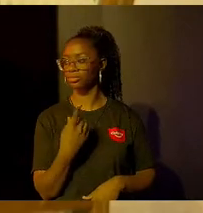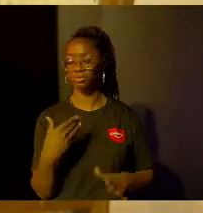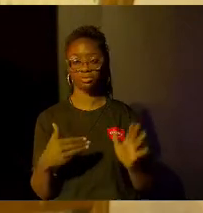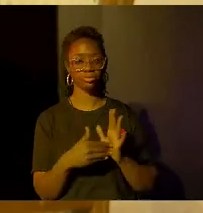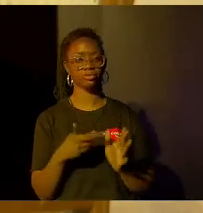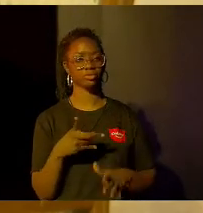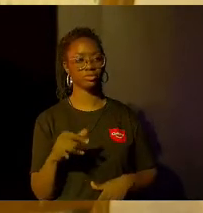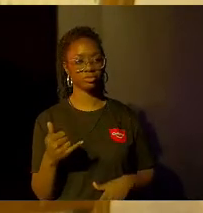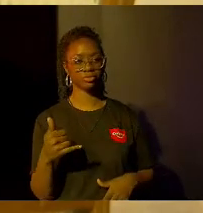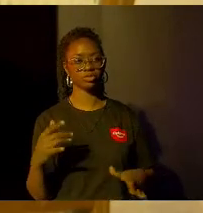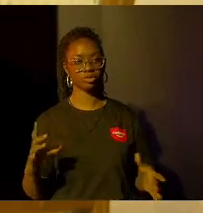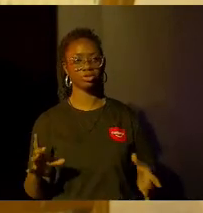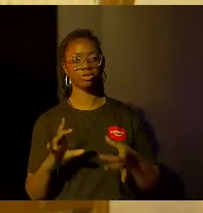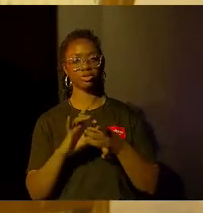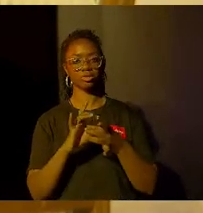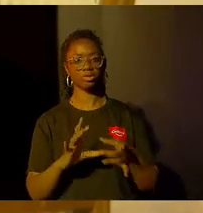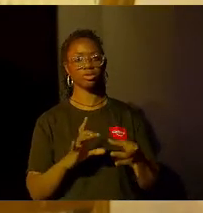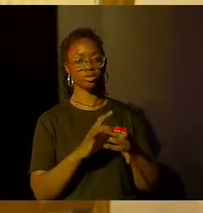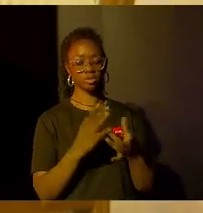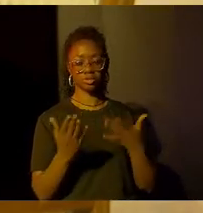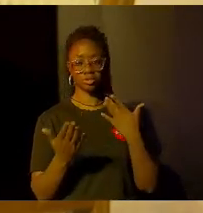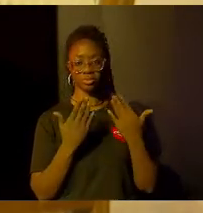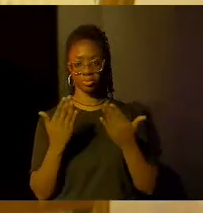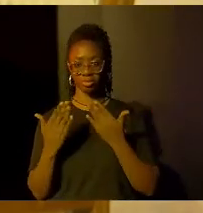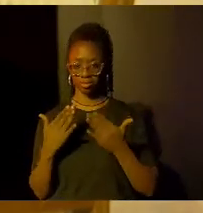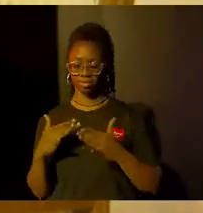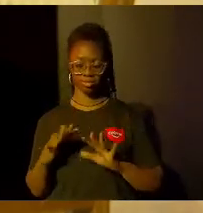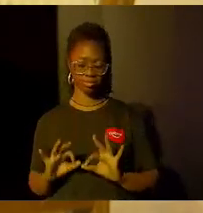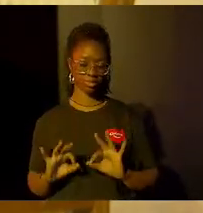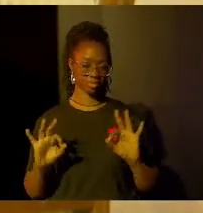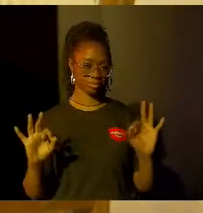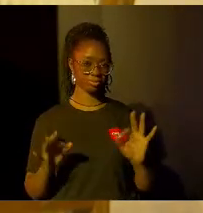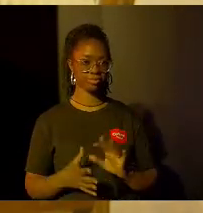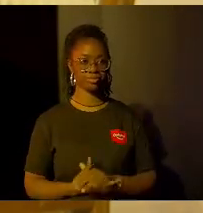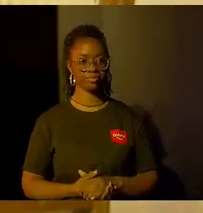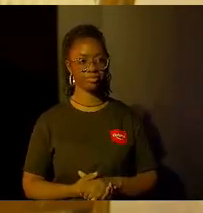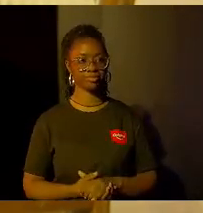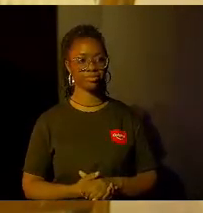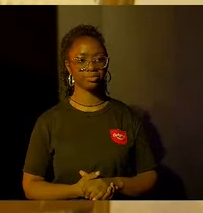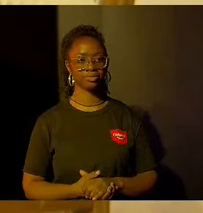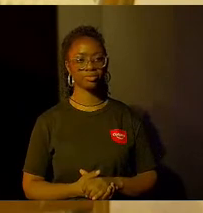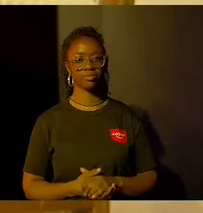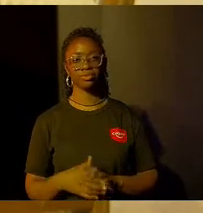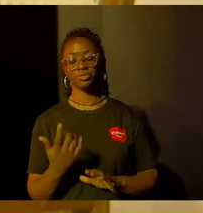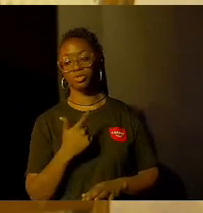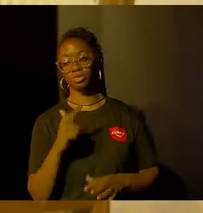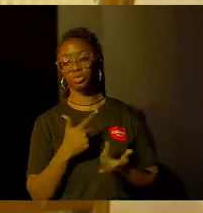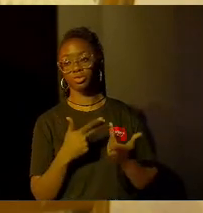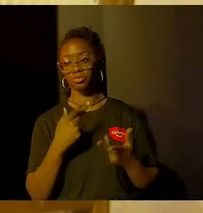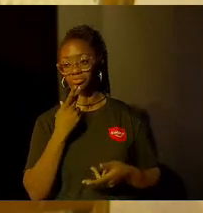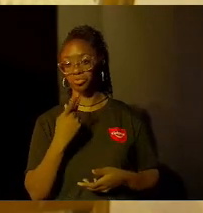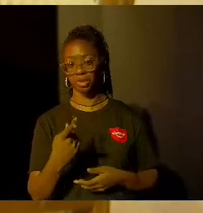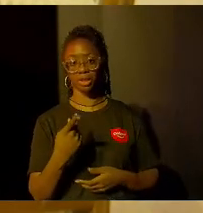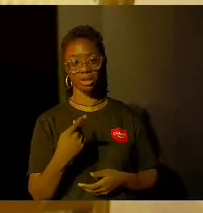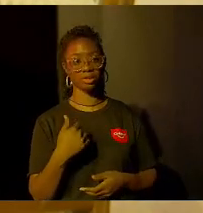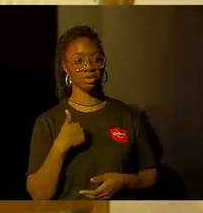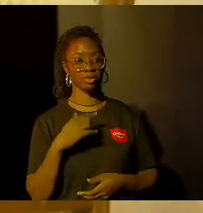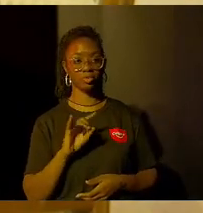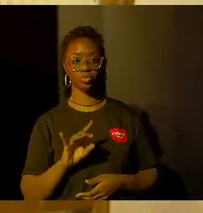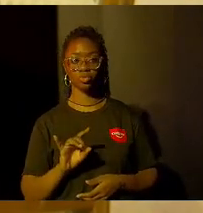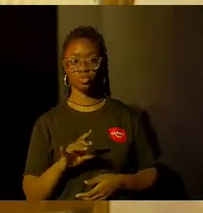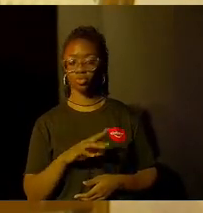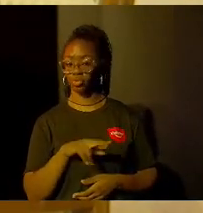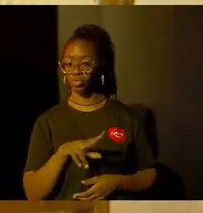último dia a gente vai ver as conversas se conectando aqui é maravilhoso mas é uma outra coisa que eu queria falar nesse sentido de não estar sozinho